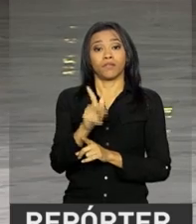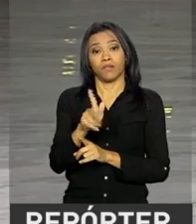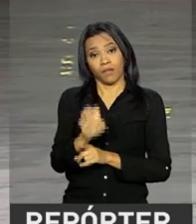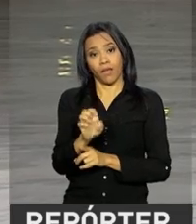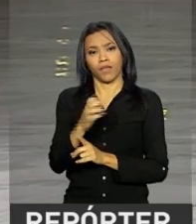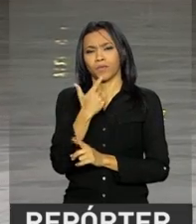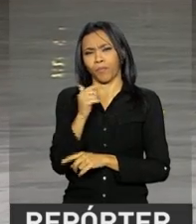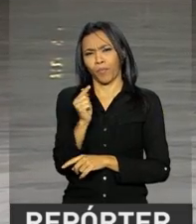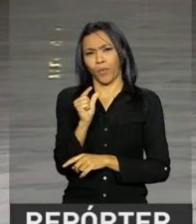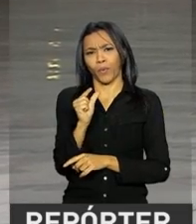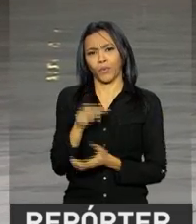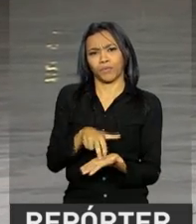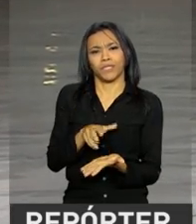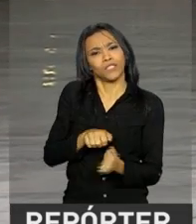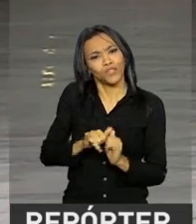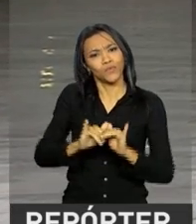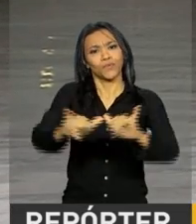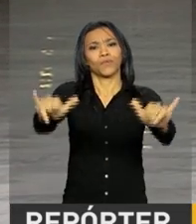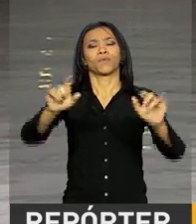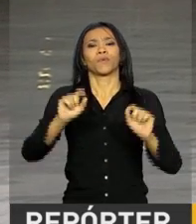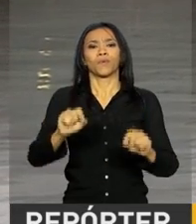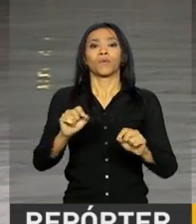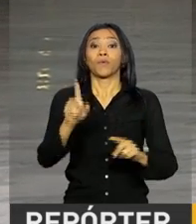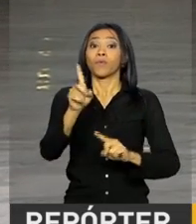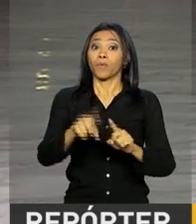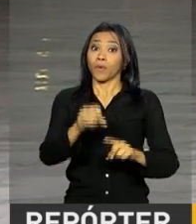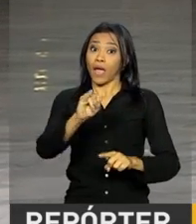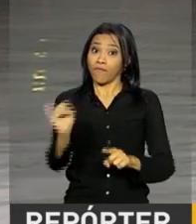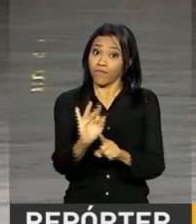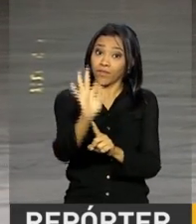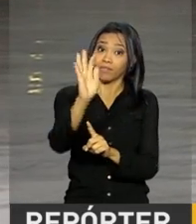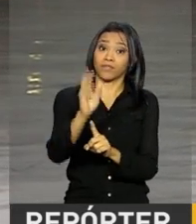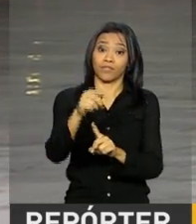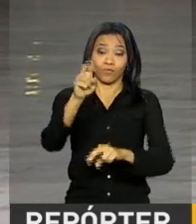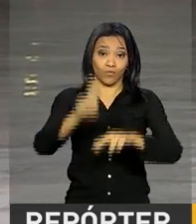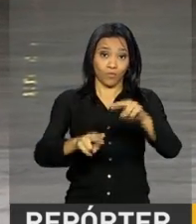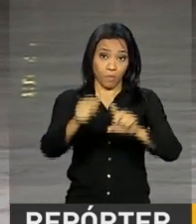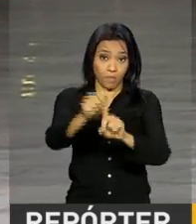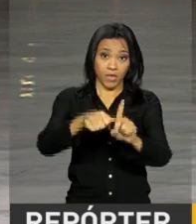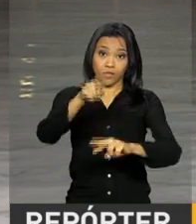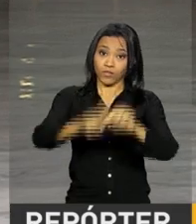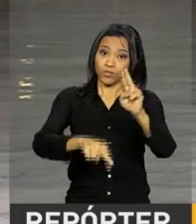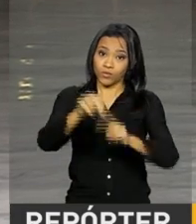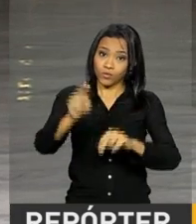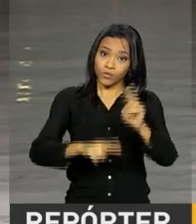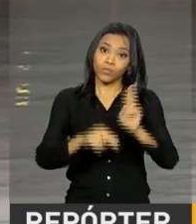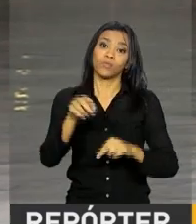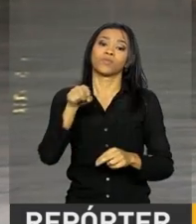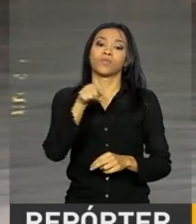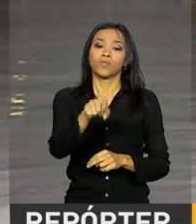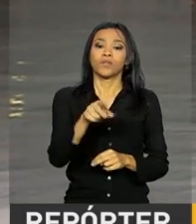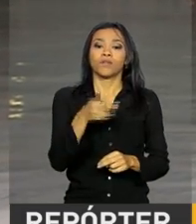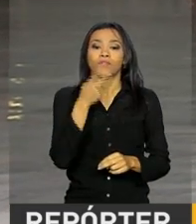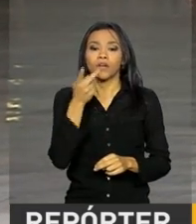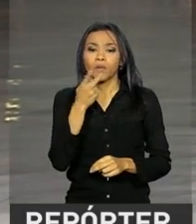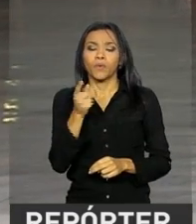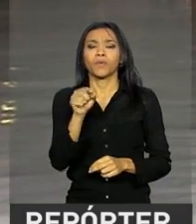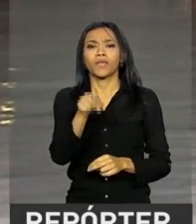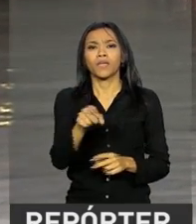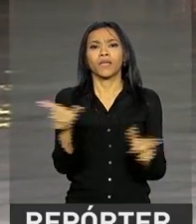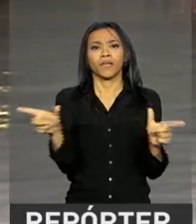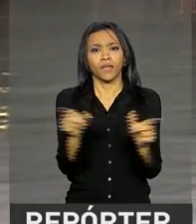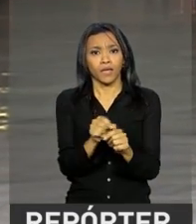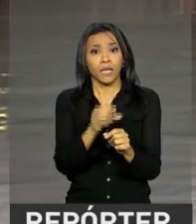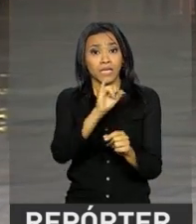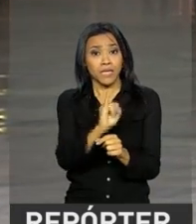agora a pouco a prévia da inflação oficial para o mês de junho então o índice Nacional de preços ao consumidor amplo